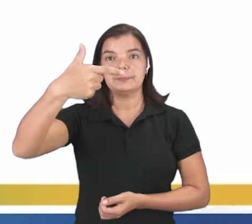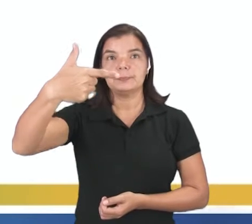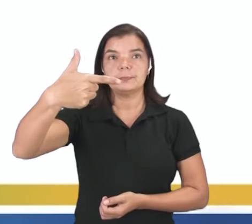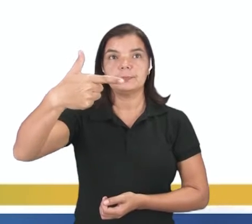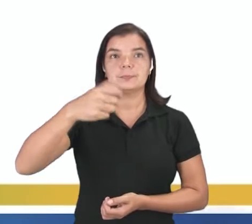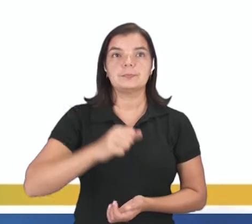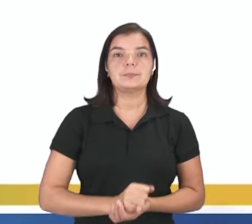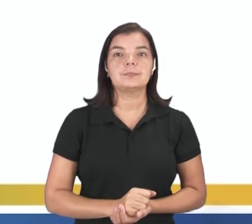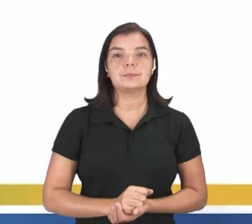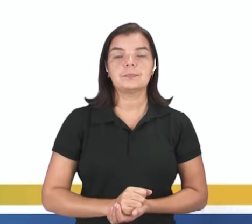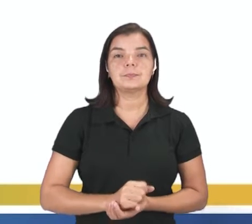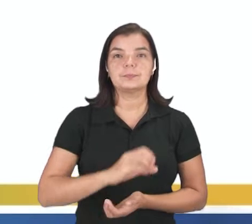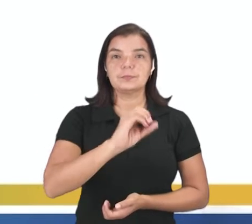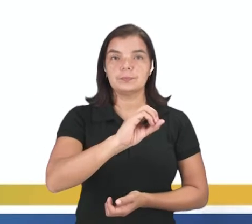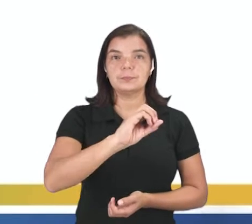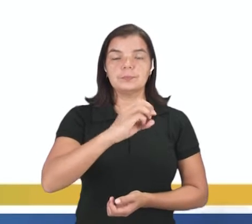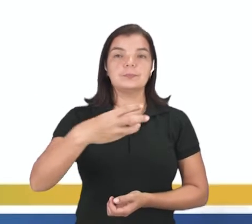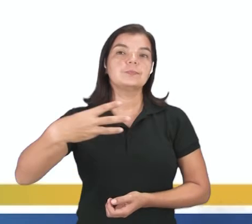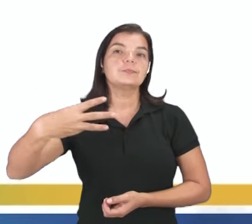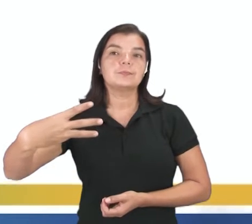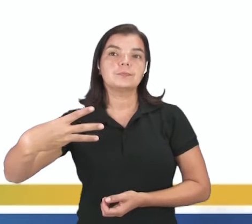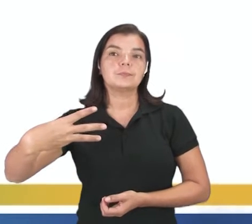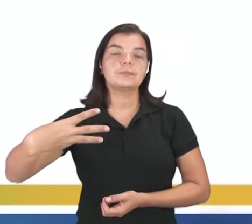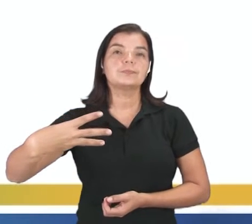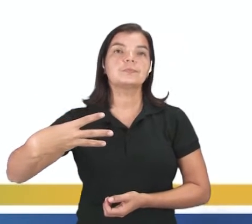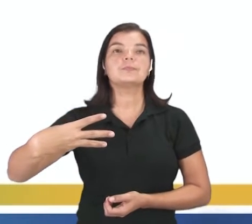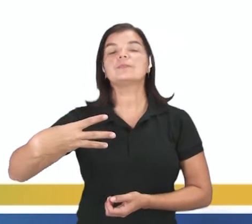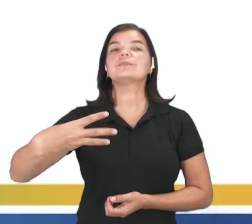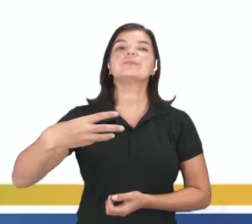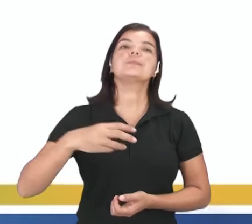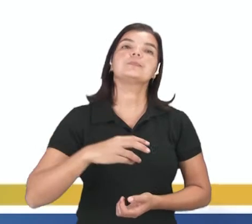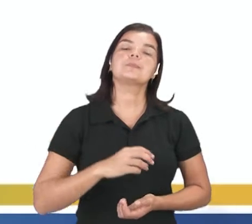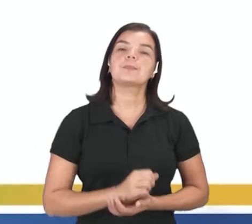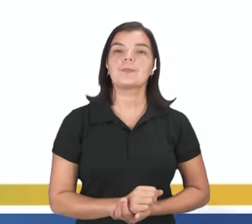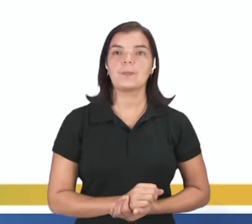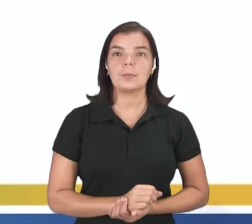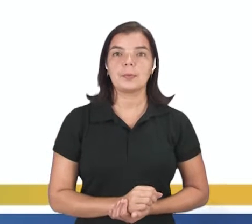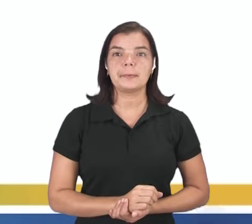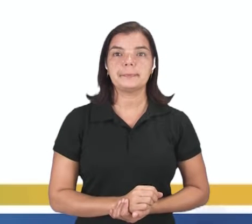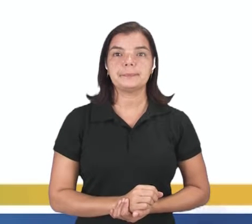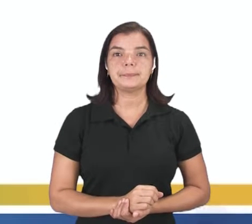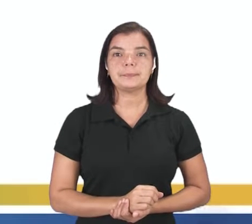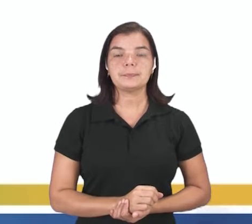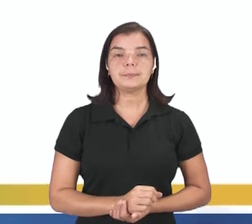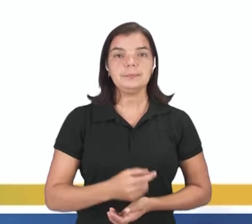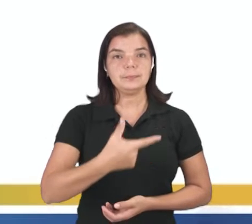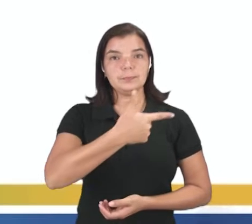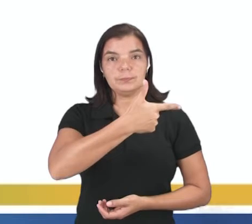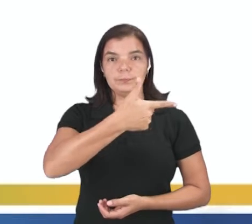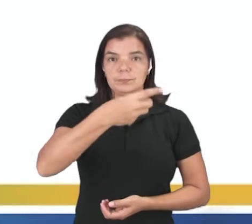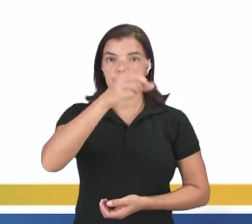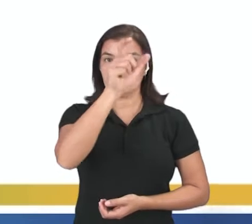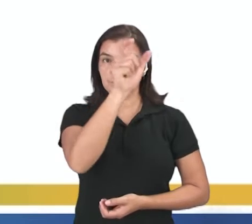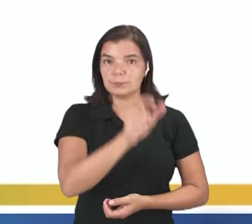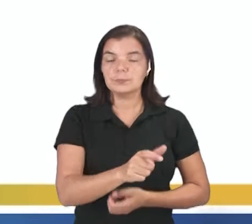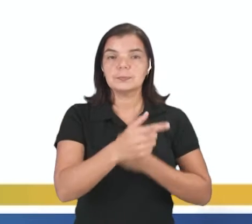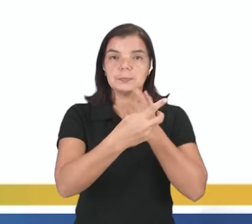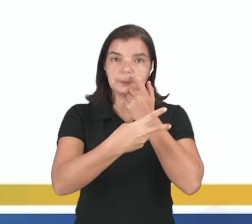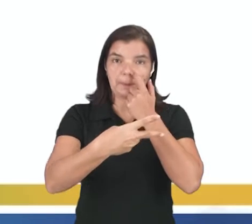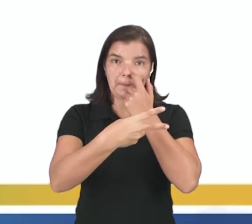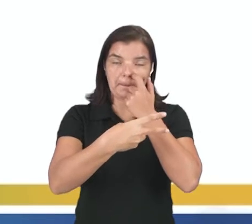2 na primeira linha, segunda coluna, o 0 na segunda coluna,